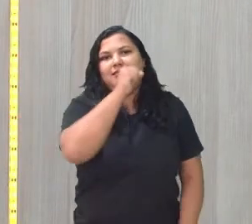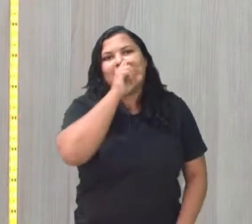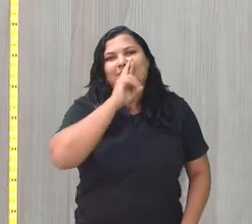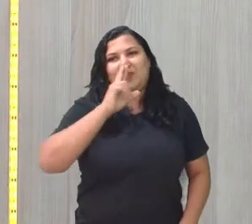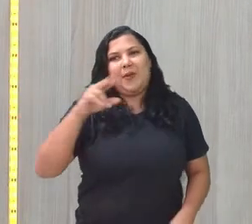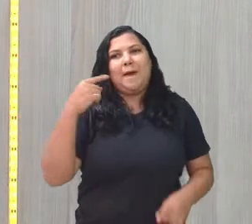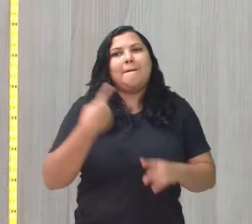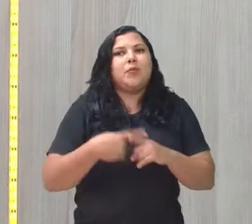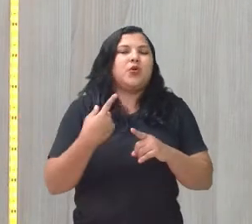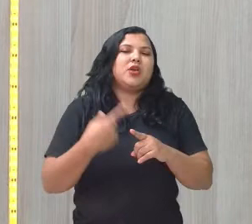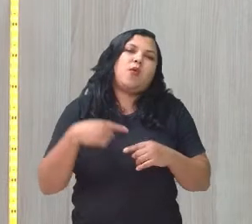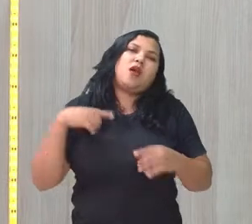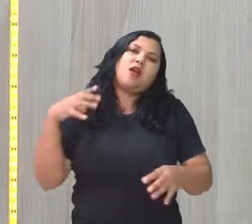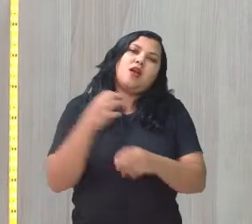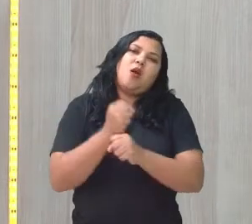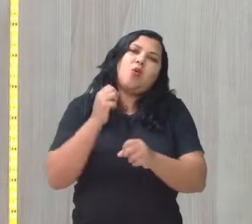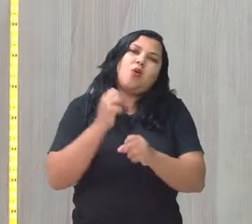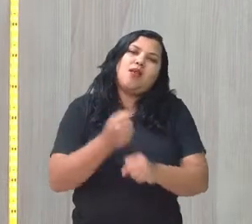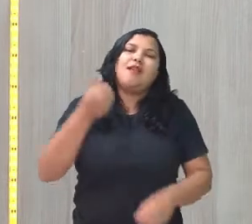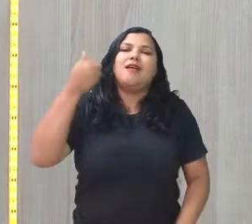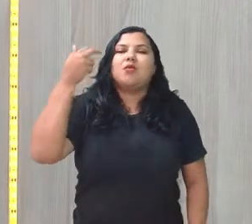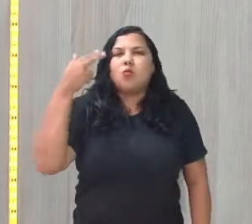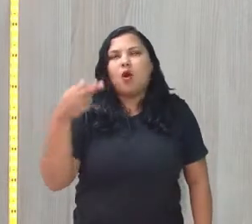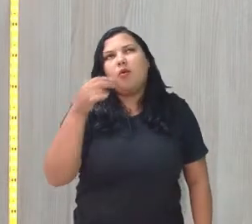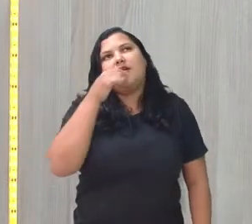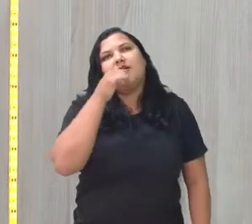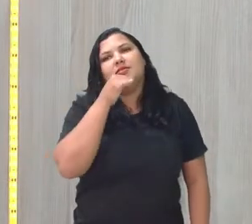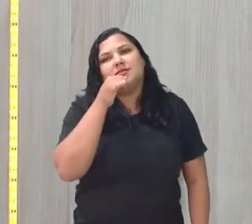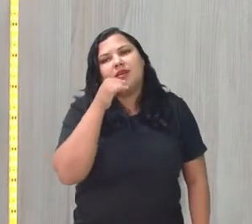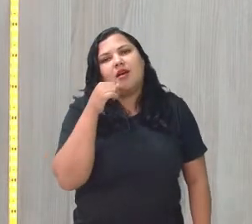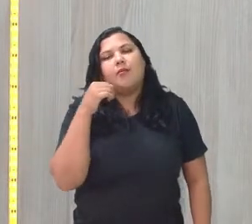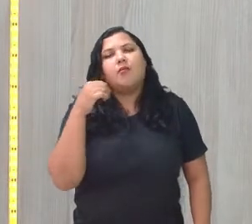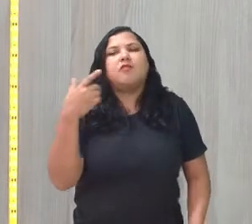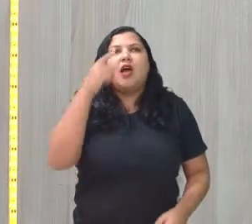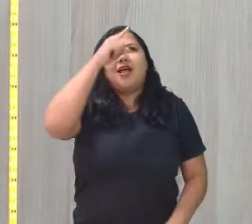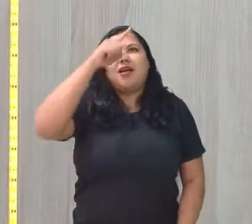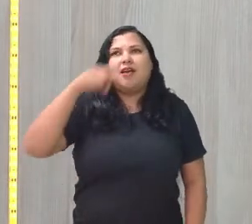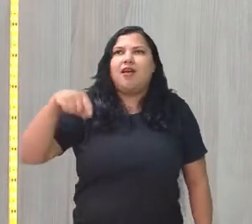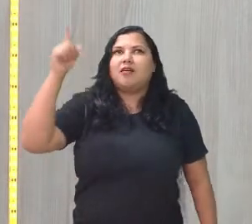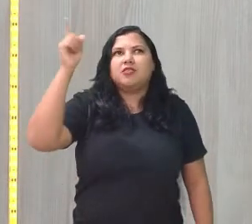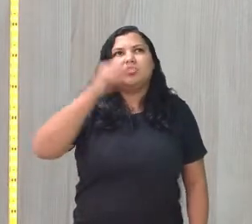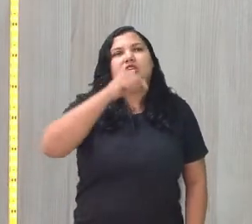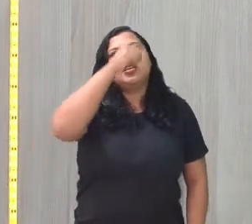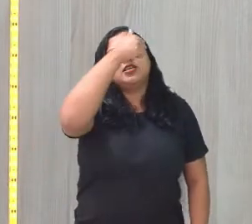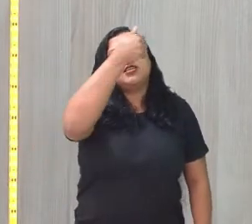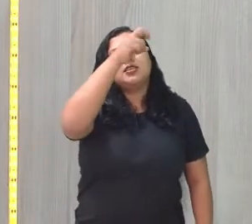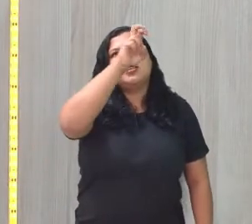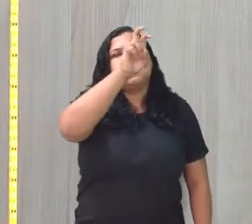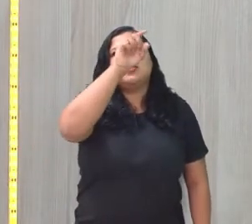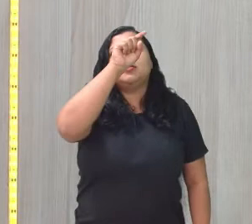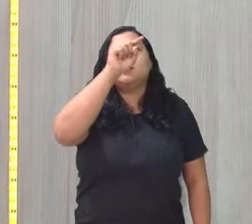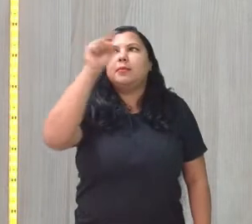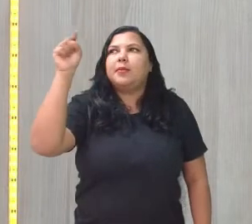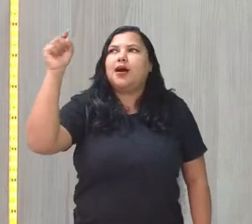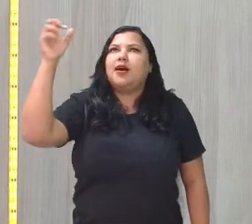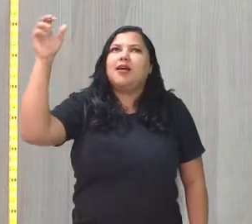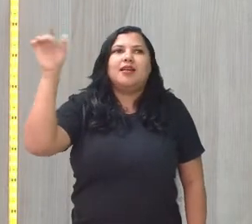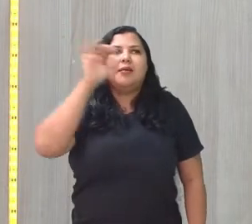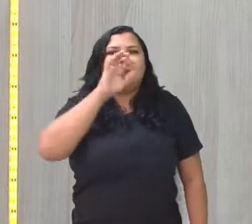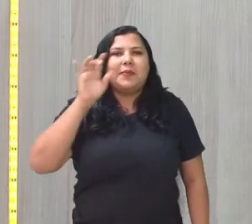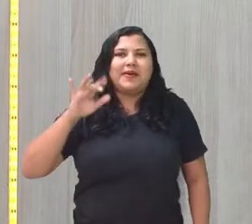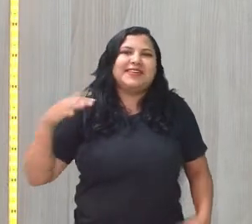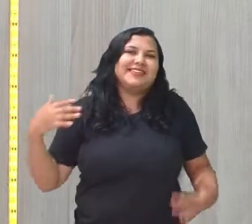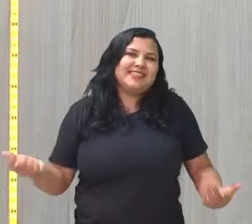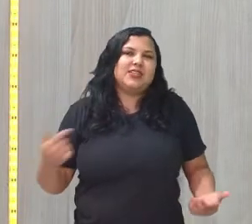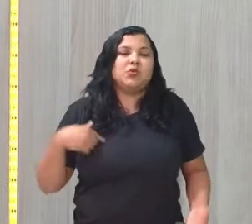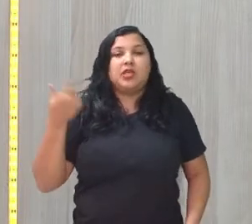fazer a conta igual o Tiago disse, né? Quando ele começou lá a estudar matemática, já começou, né? 15, 100, não sei o quê. Mas depois eu